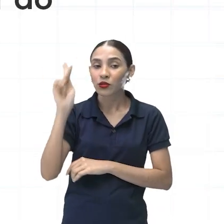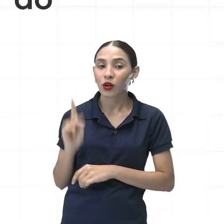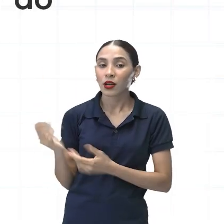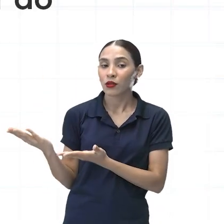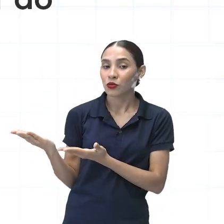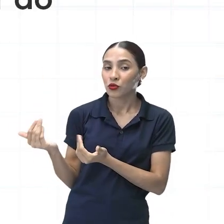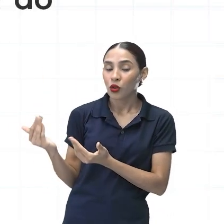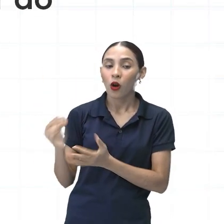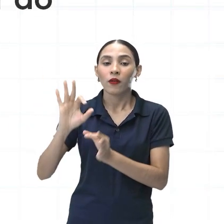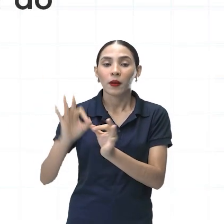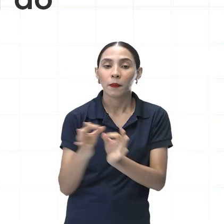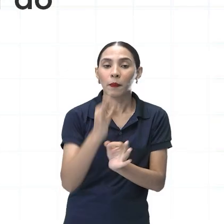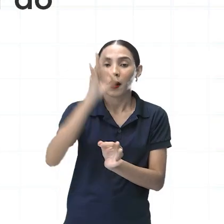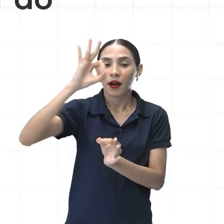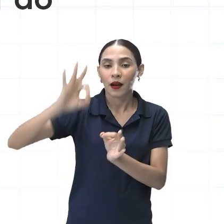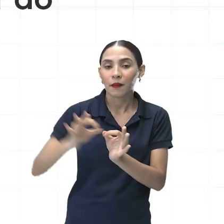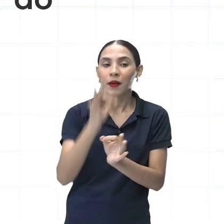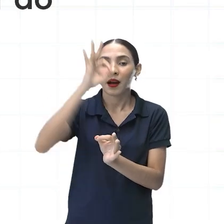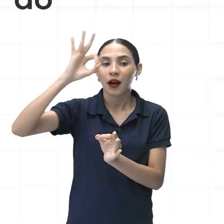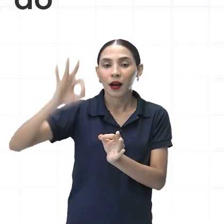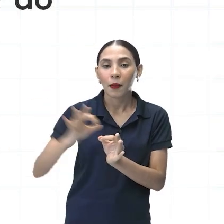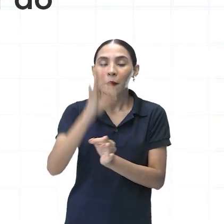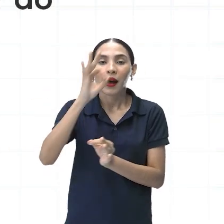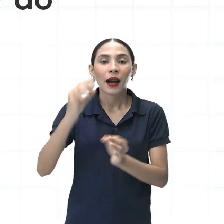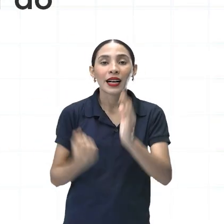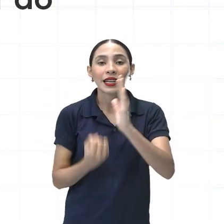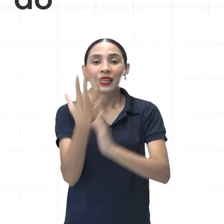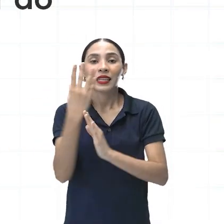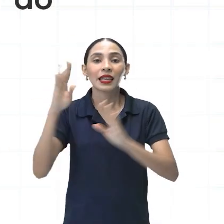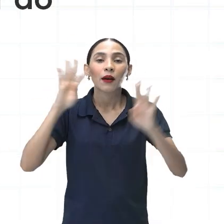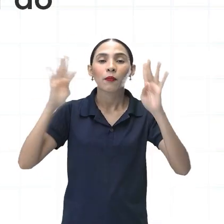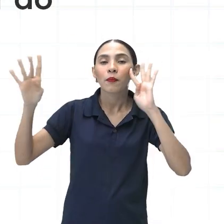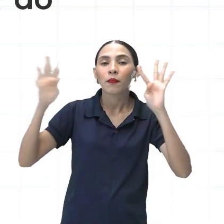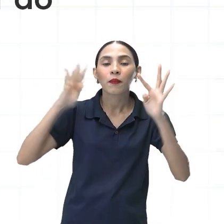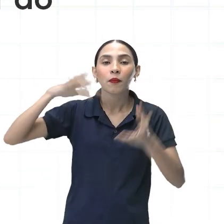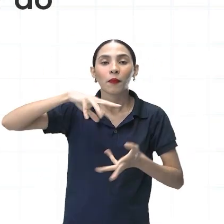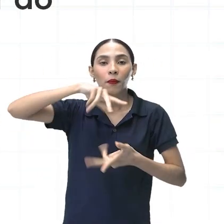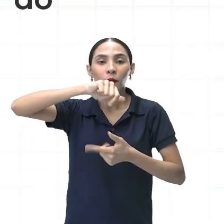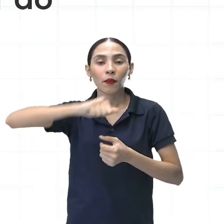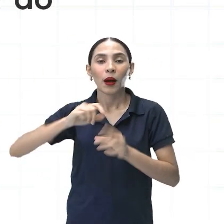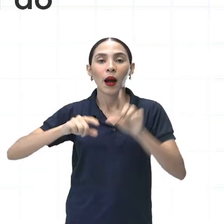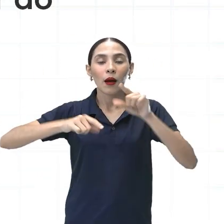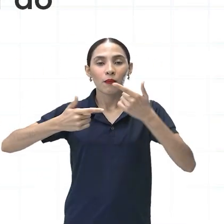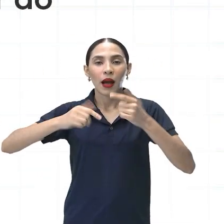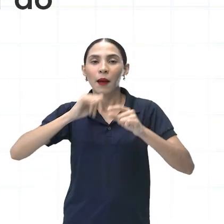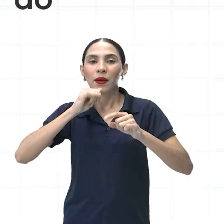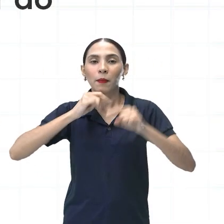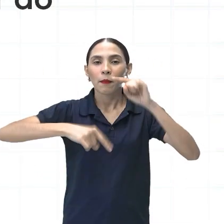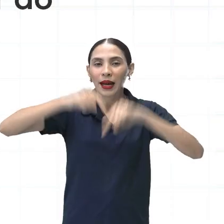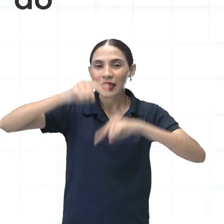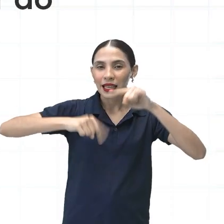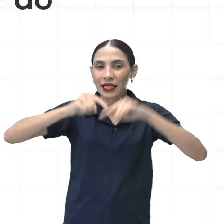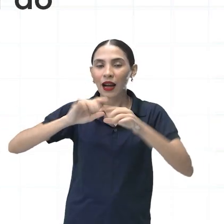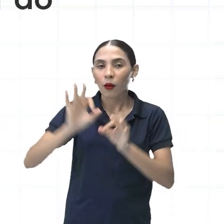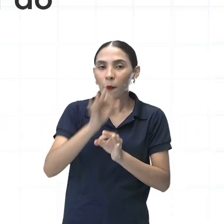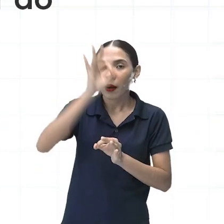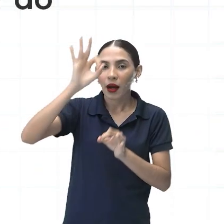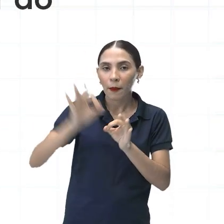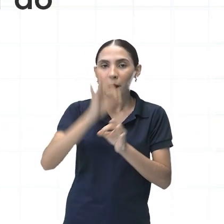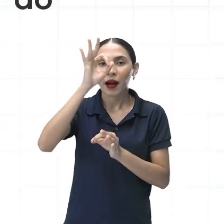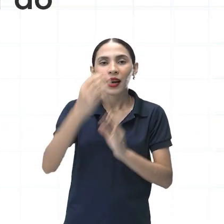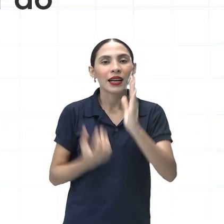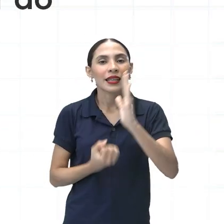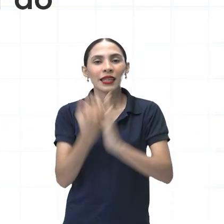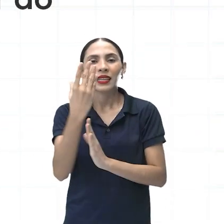uma jovem que tece seu próprio mundo em um tear mágico. Ela cria tudo ao seu redor